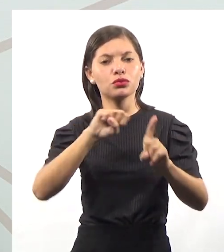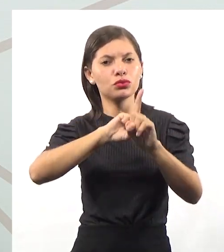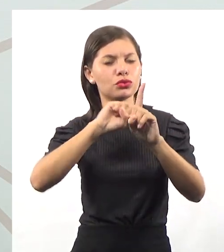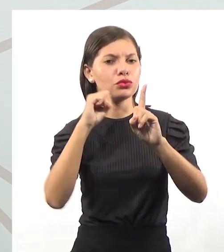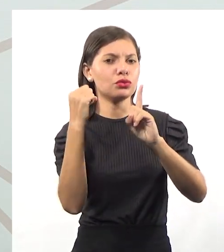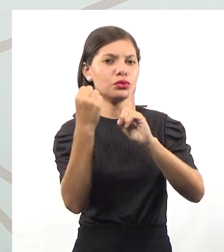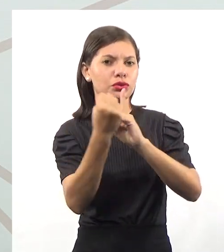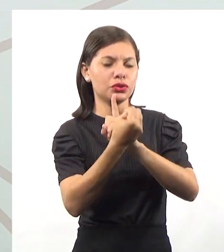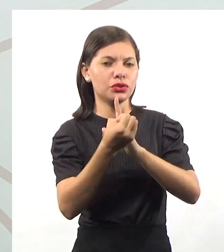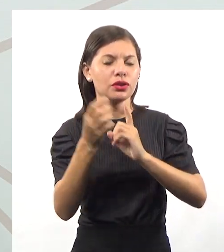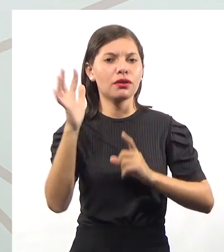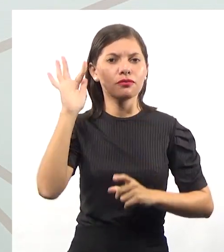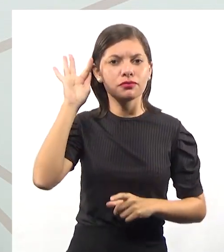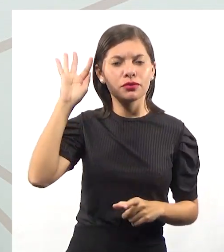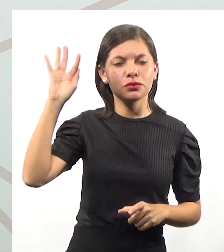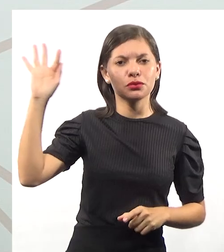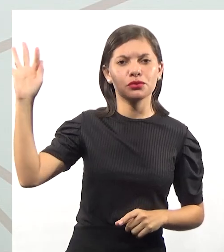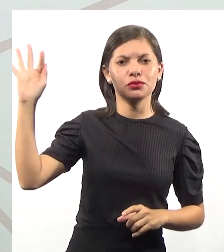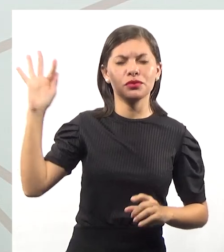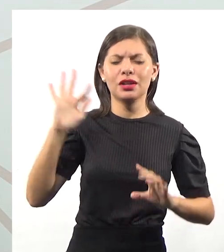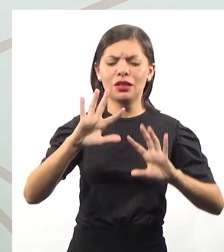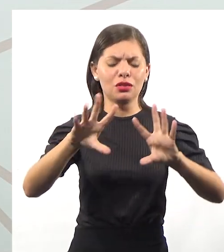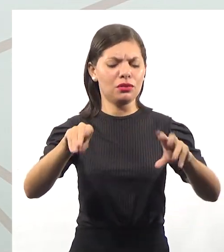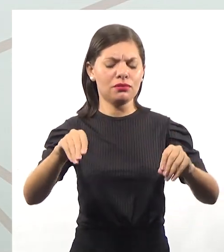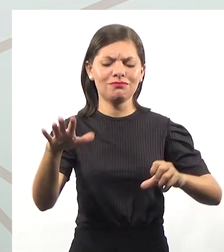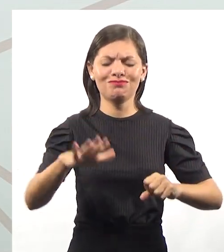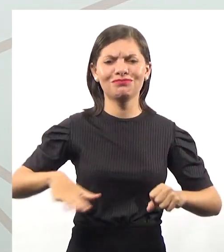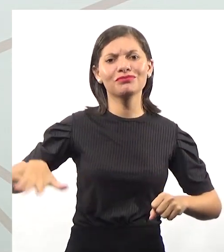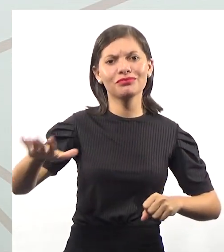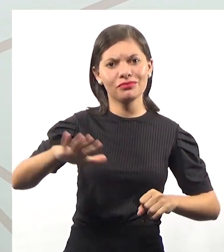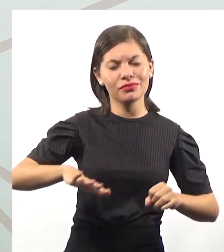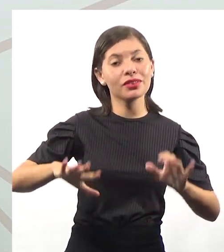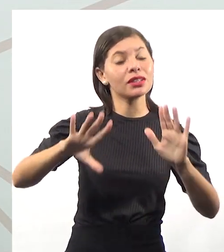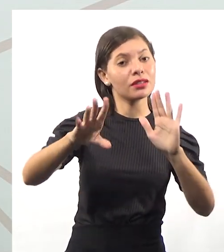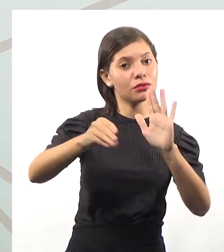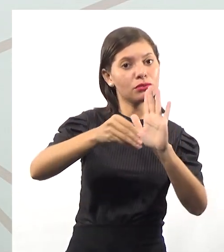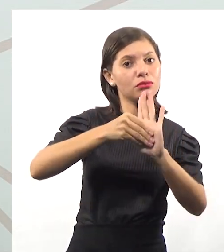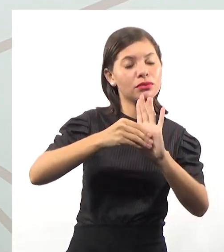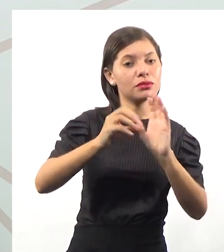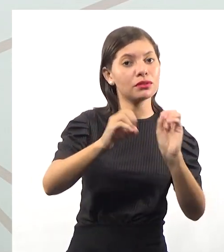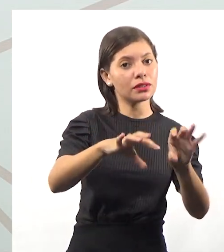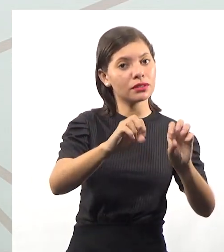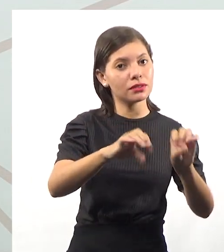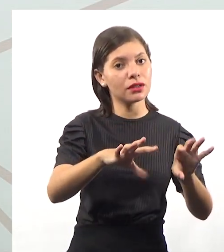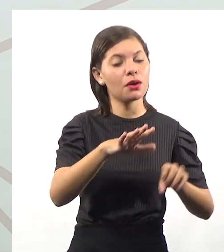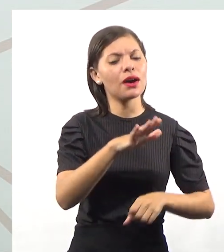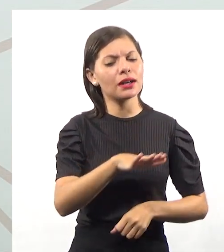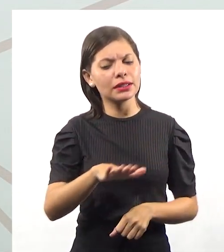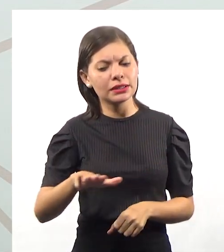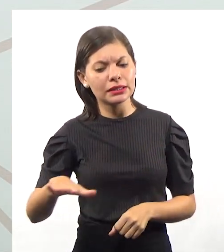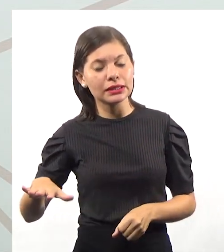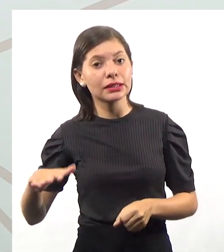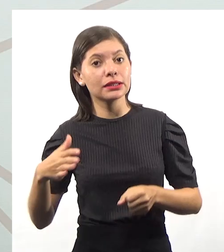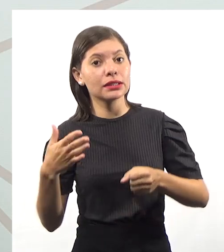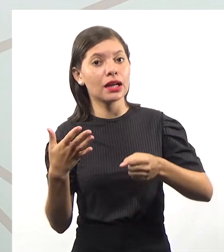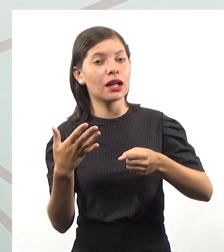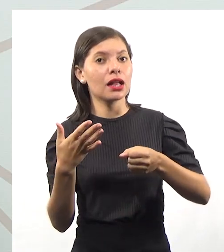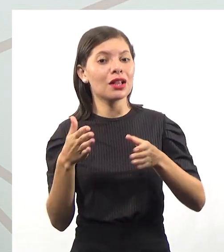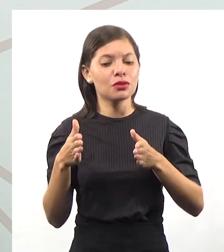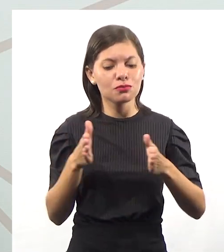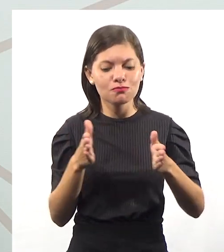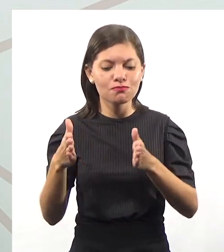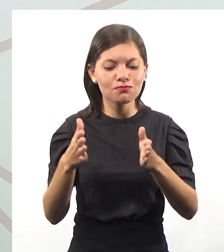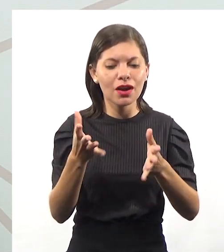sociologia, filosofia, todas essas áreas que complementam a educação, a criança nesse período ela é considerada